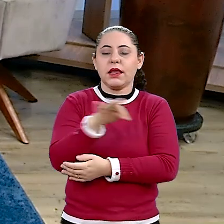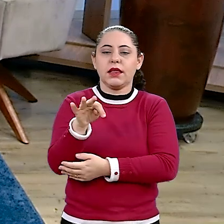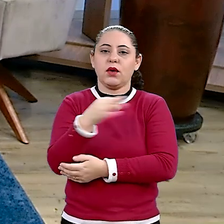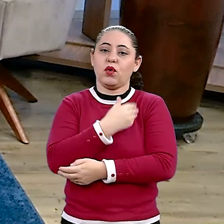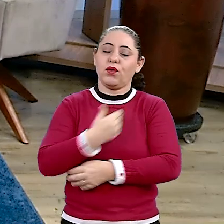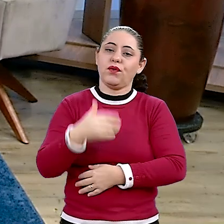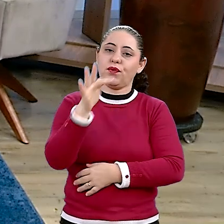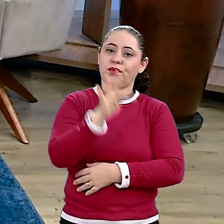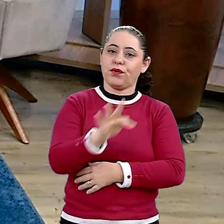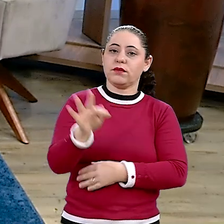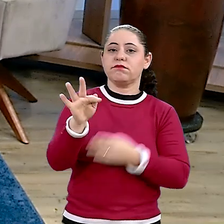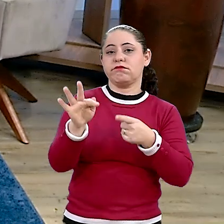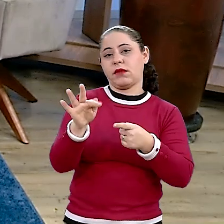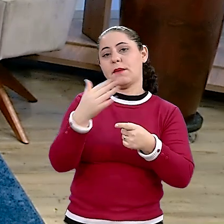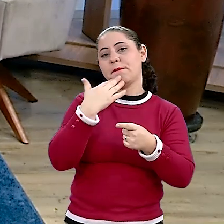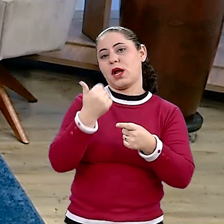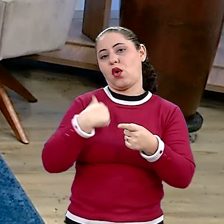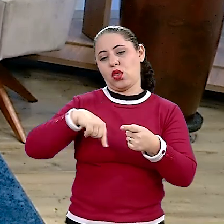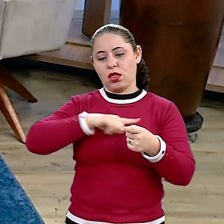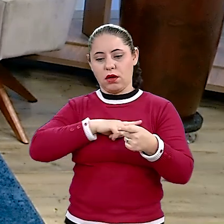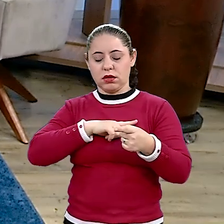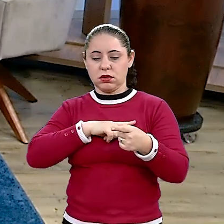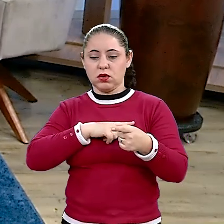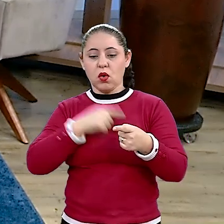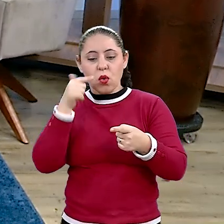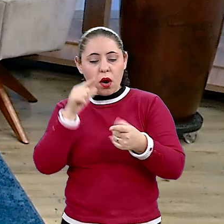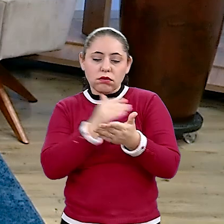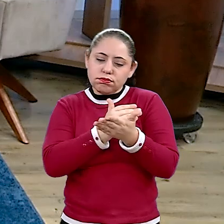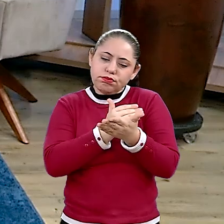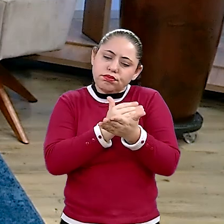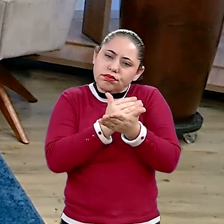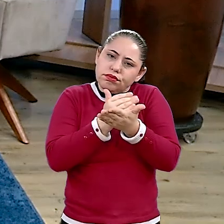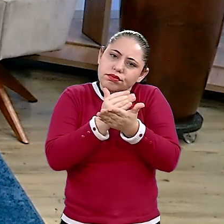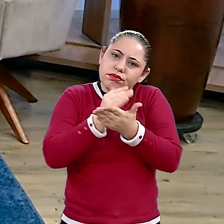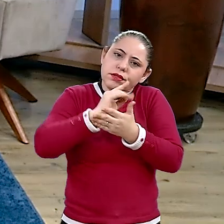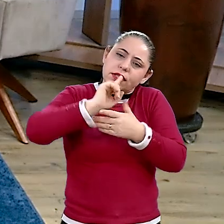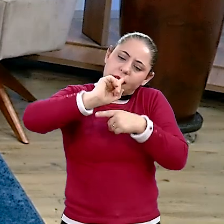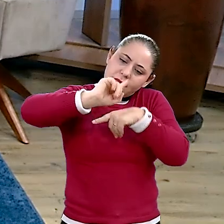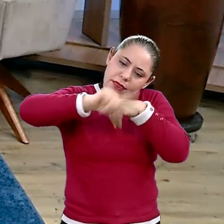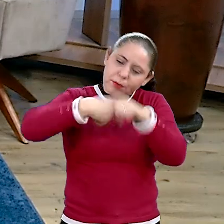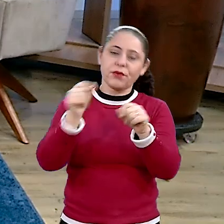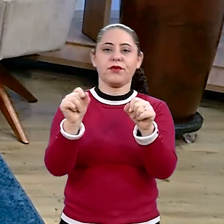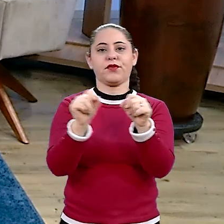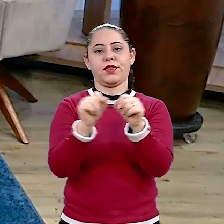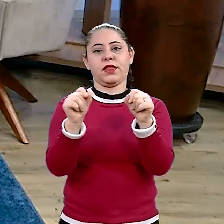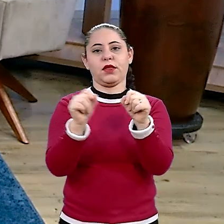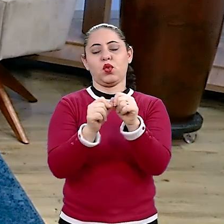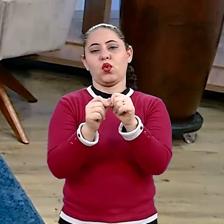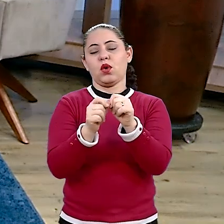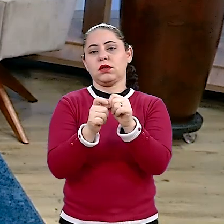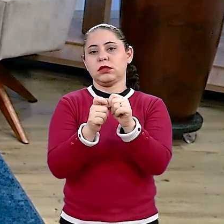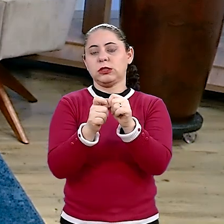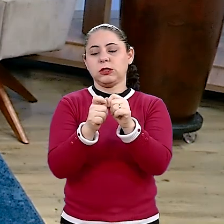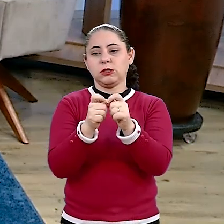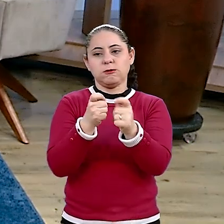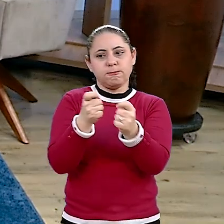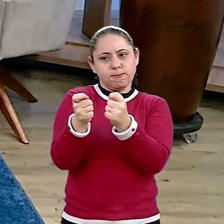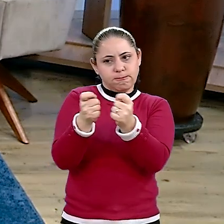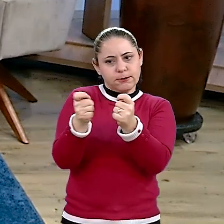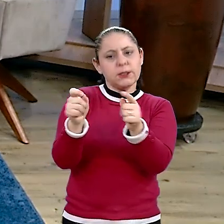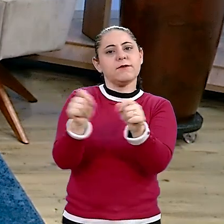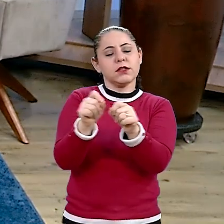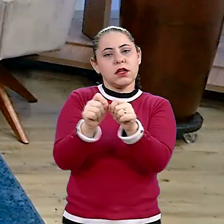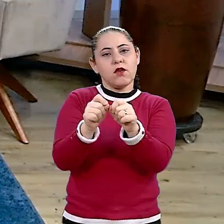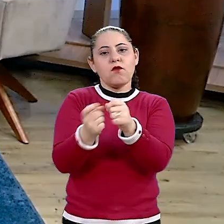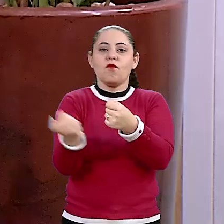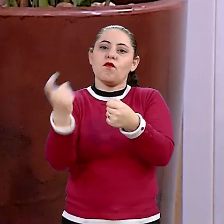governo federal, é melhor nós pegarmos isso e, posteriormente, nós fazermos uma nova pressão para que a gente possa